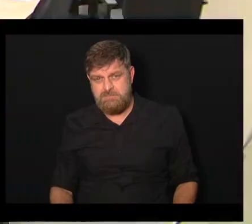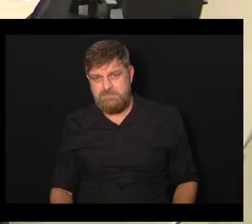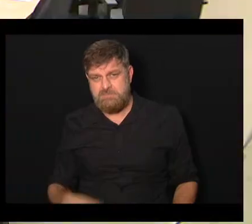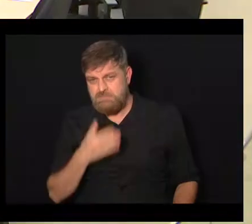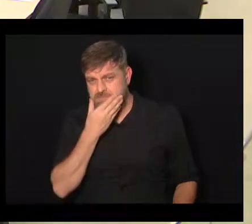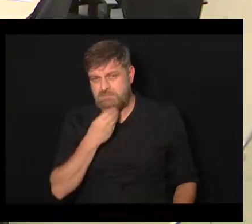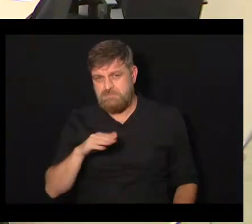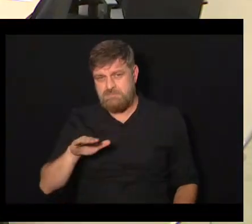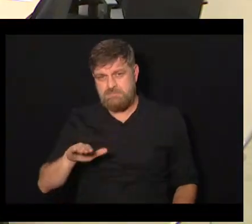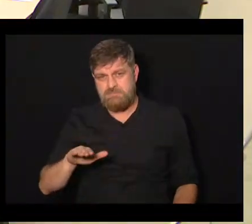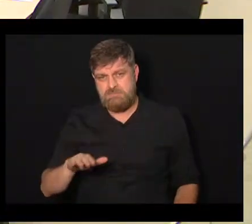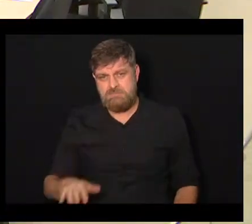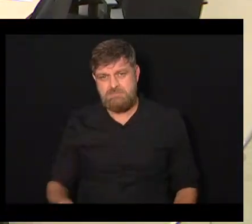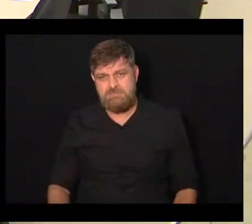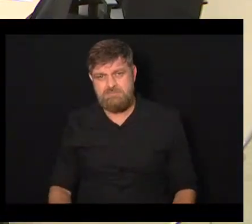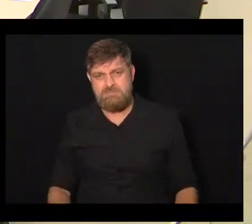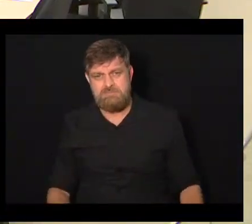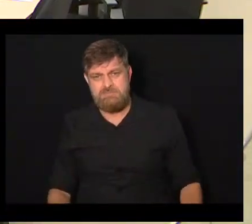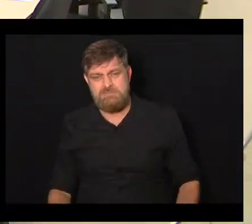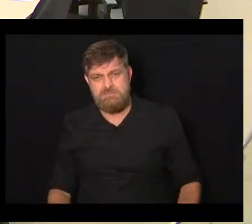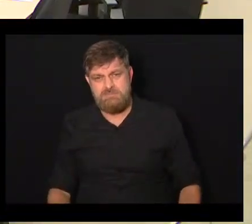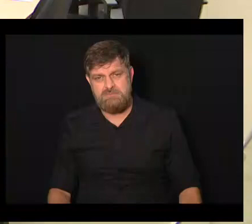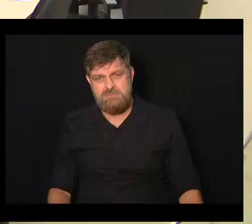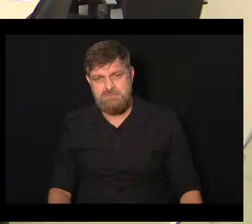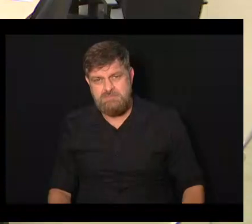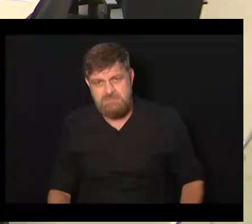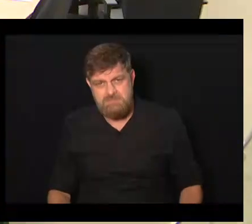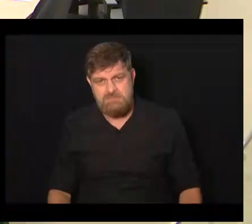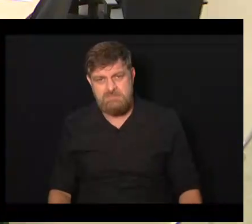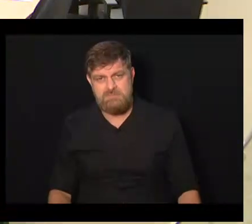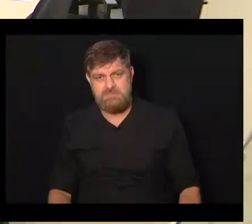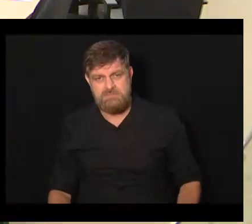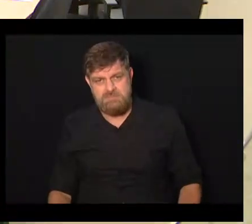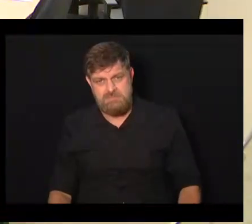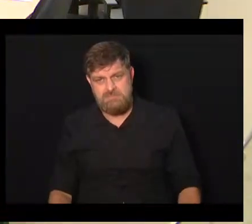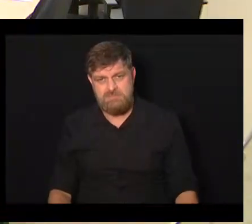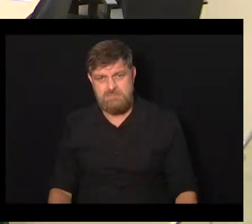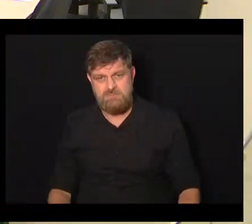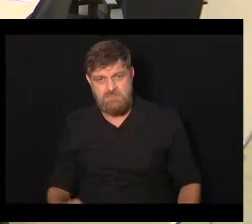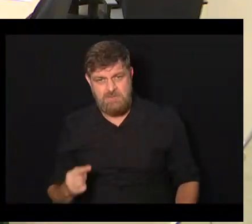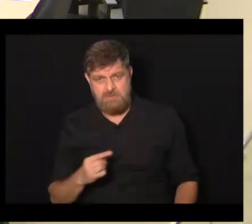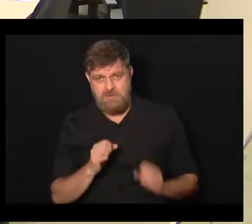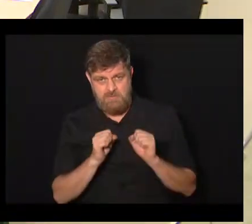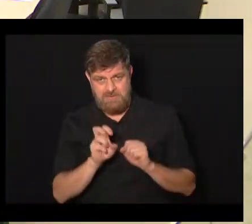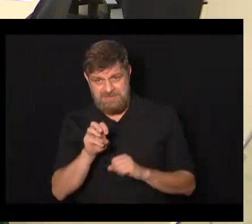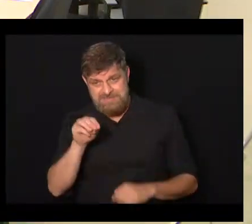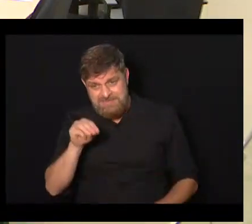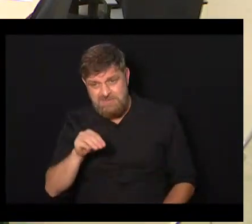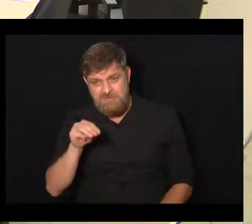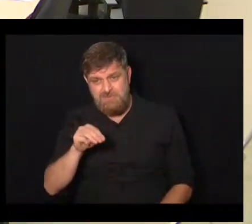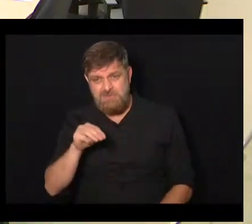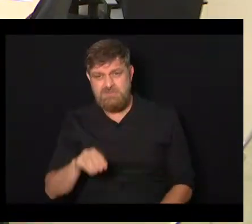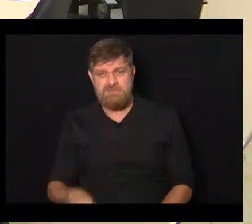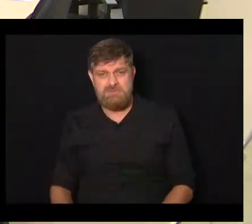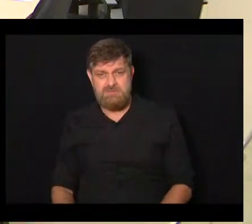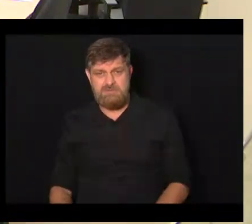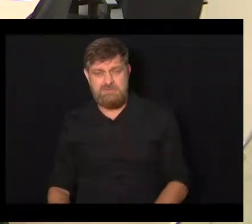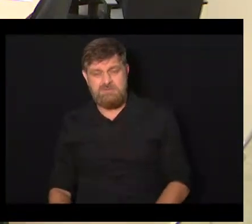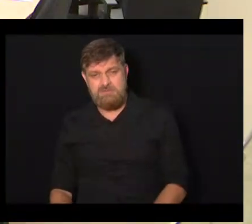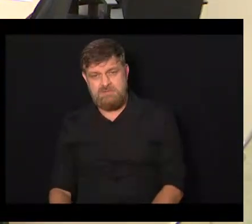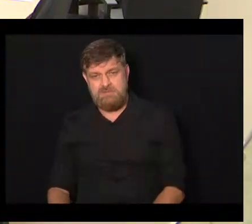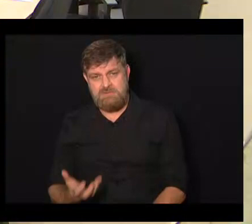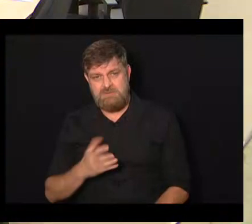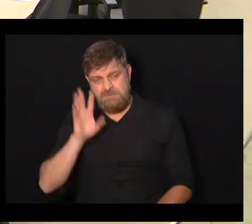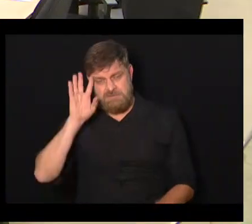Vereador Rubens... Eu posso escrever, Vossa Excelência, para o pequeno expediente? Porque... Eu vou só terminar,